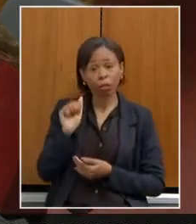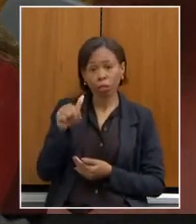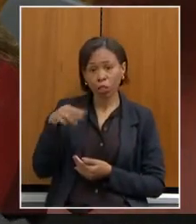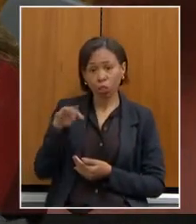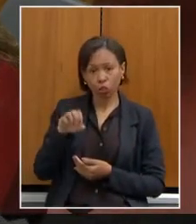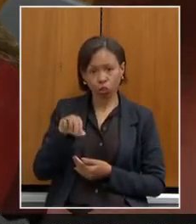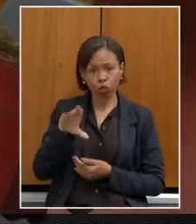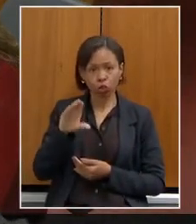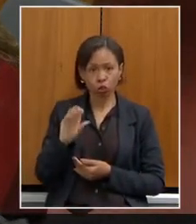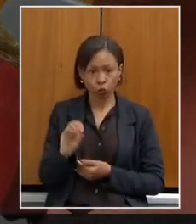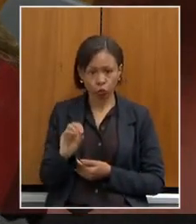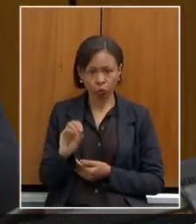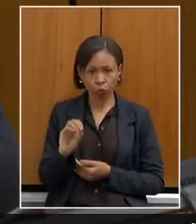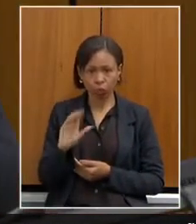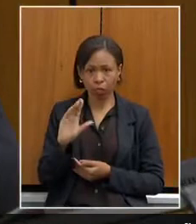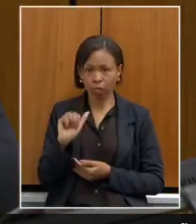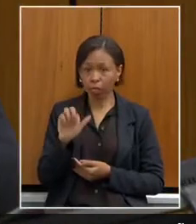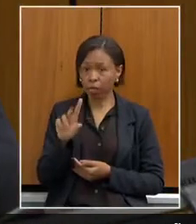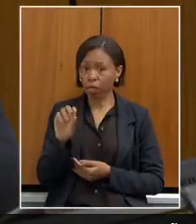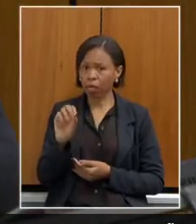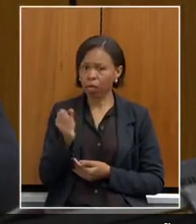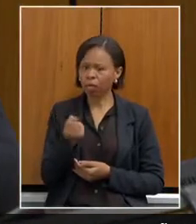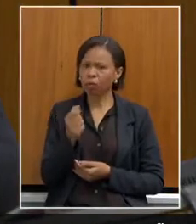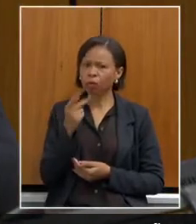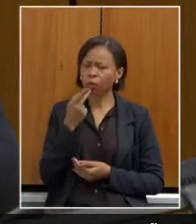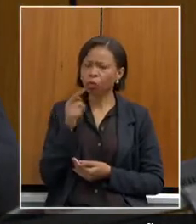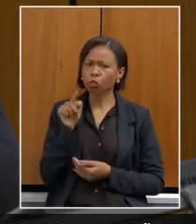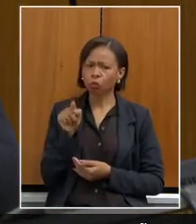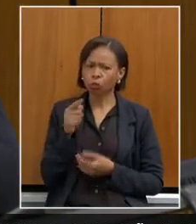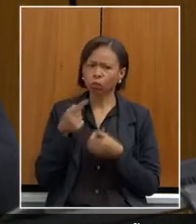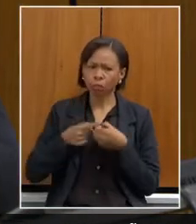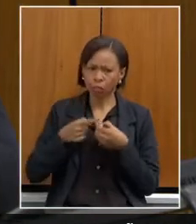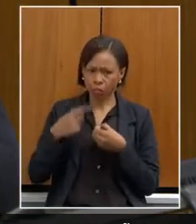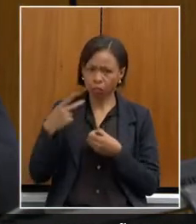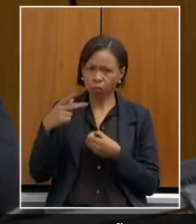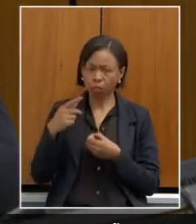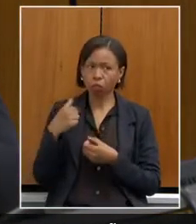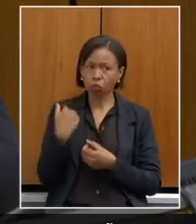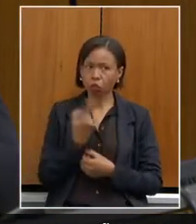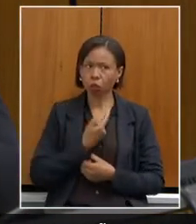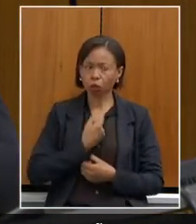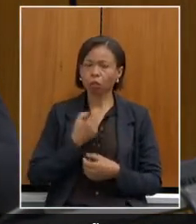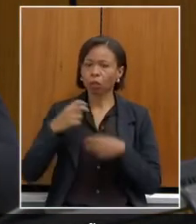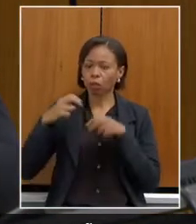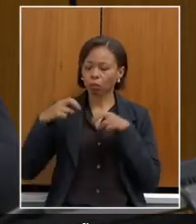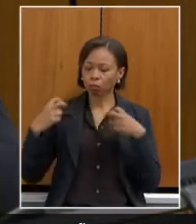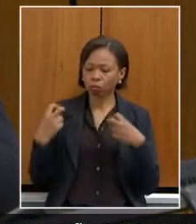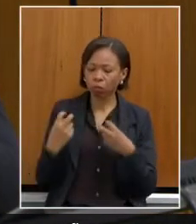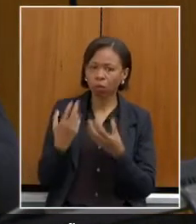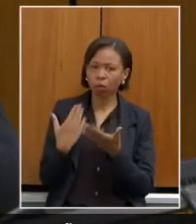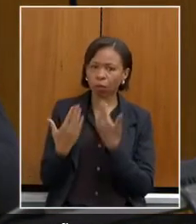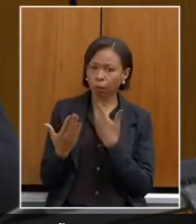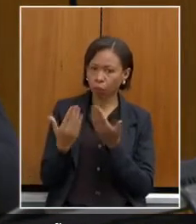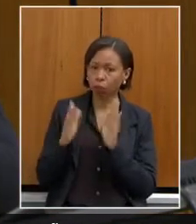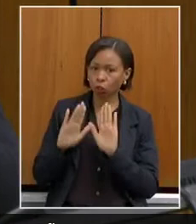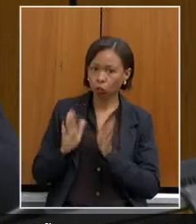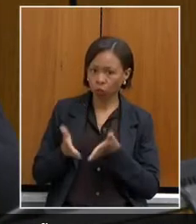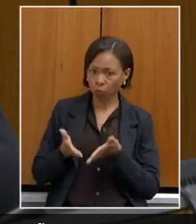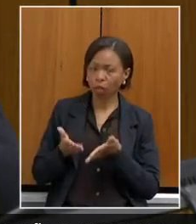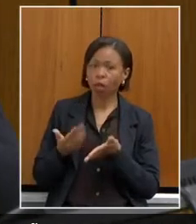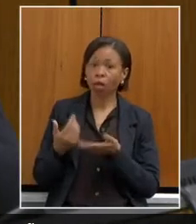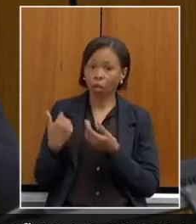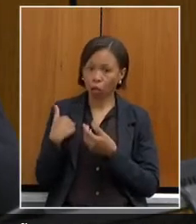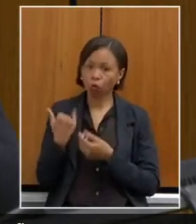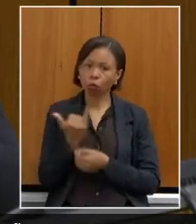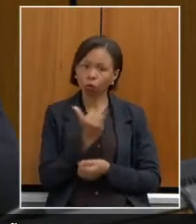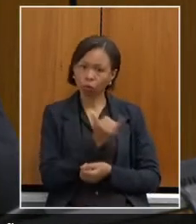é sobre Campé São Sebastião do Paraíso nós nos reunimos né discutimos e vou passar para minha para minha equipe também